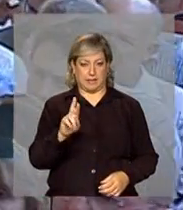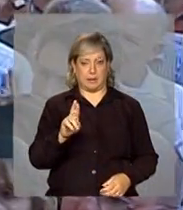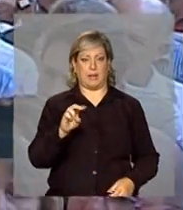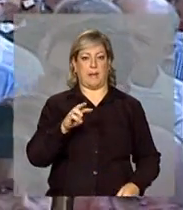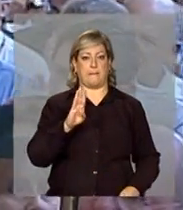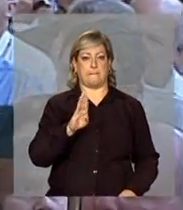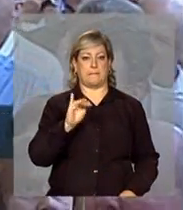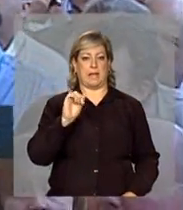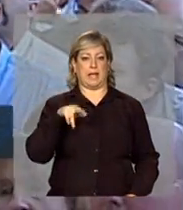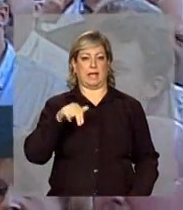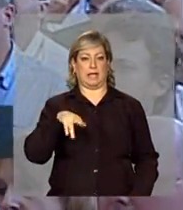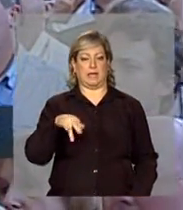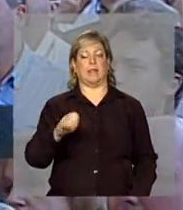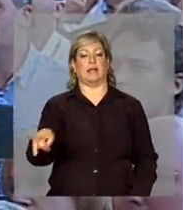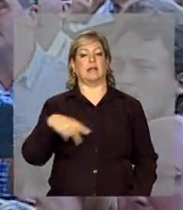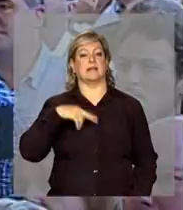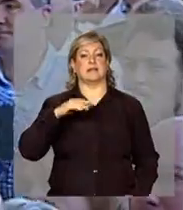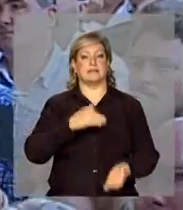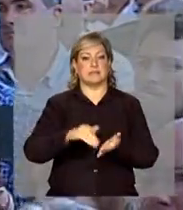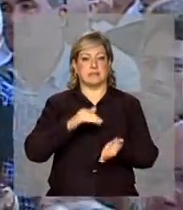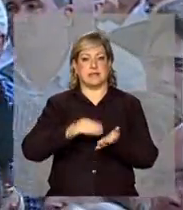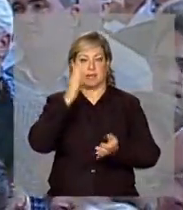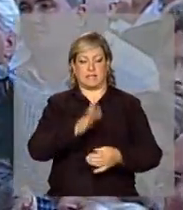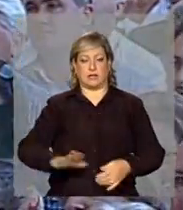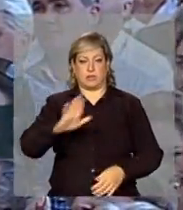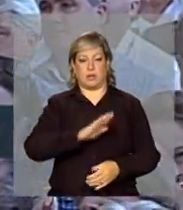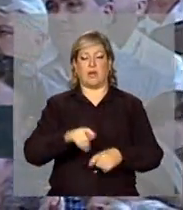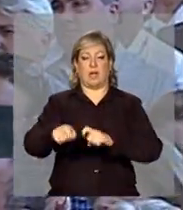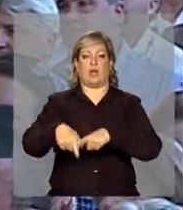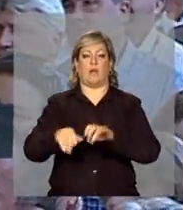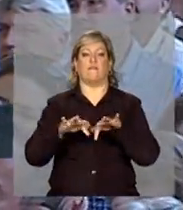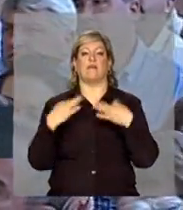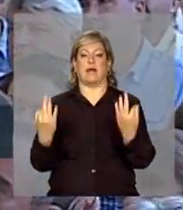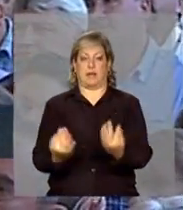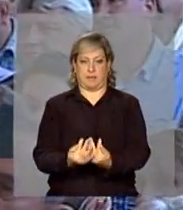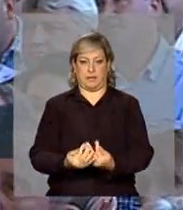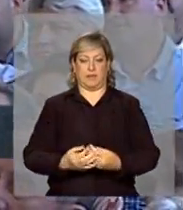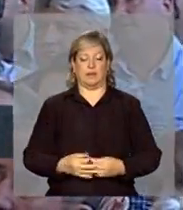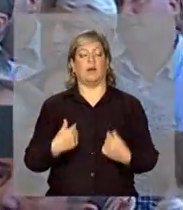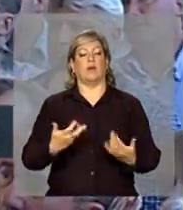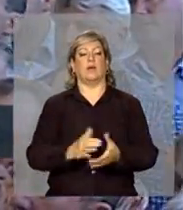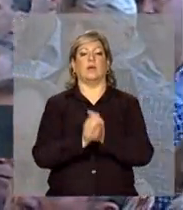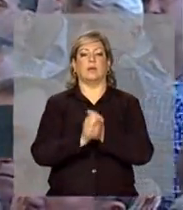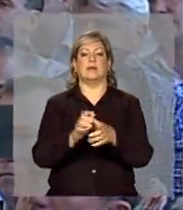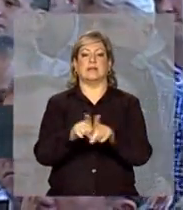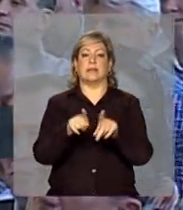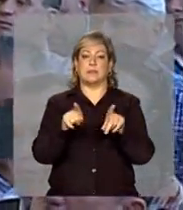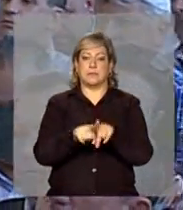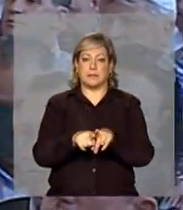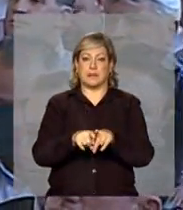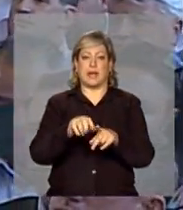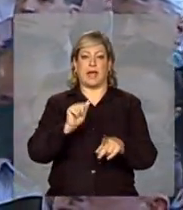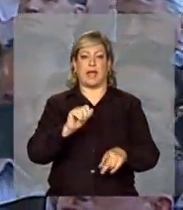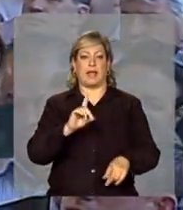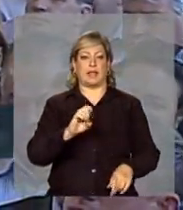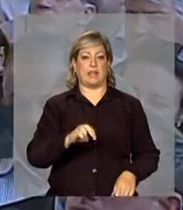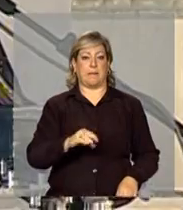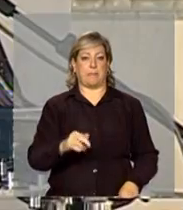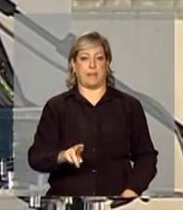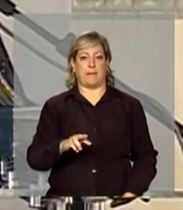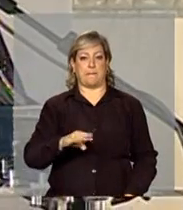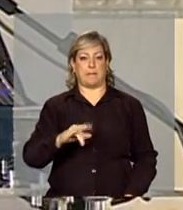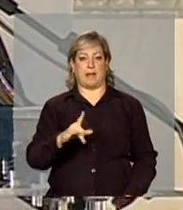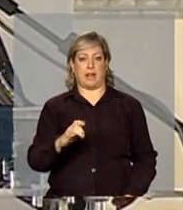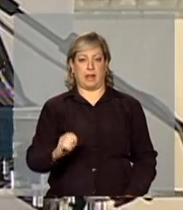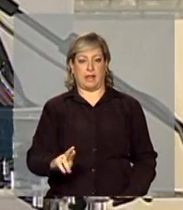é o secretário nacional da Agricultura Familiar. Queria cumprimentar também o Ademir Miller, presidente